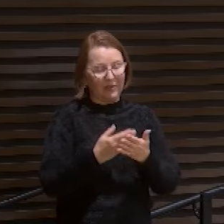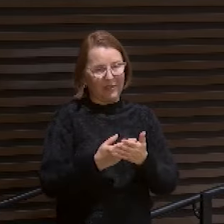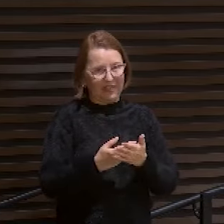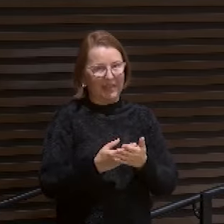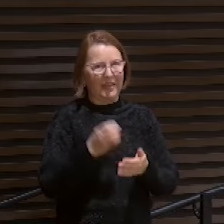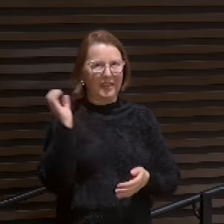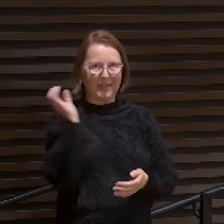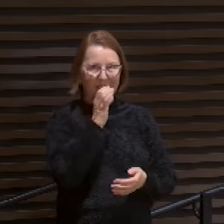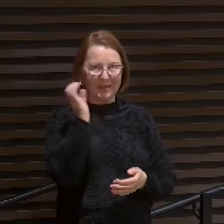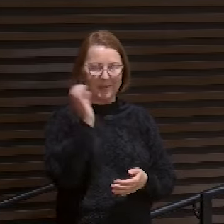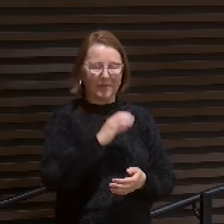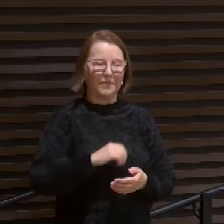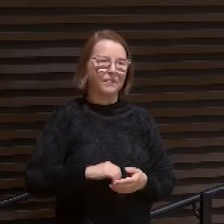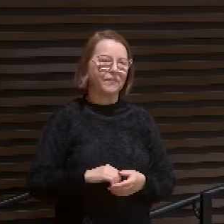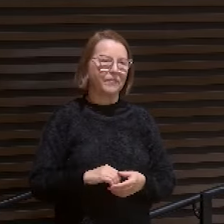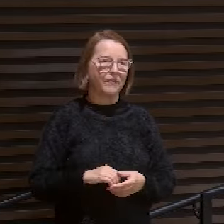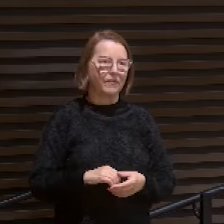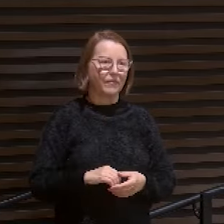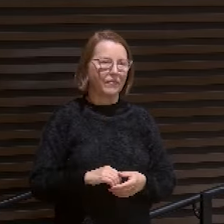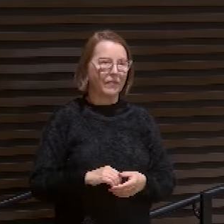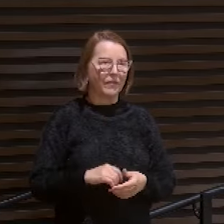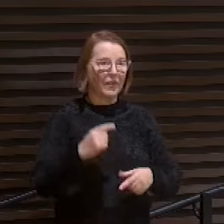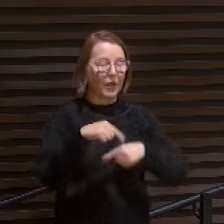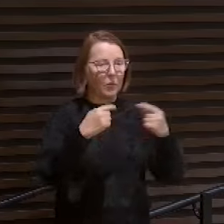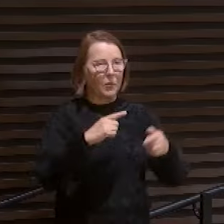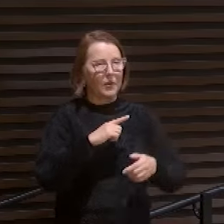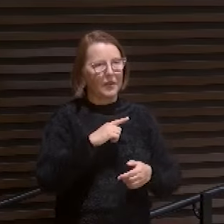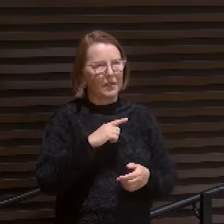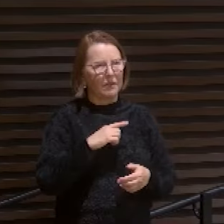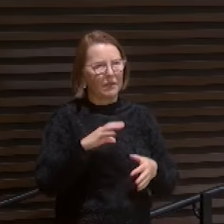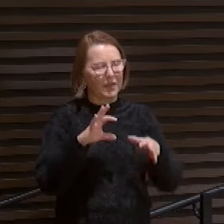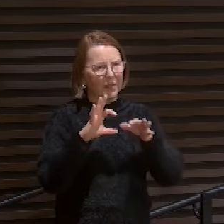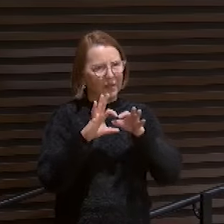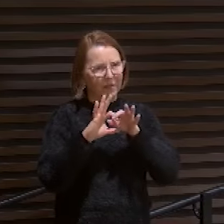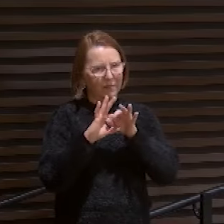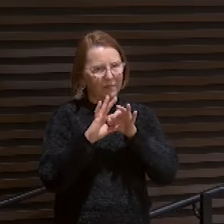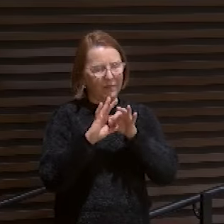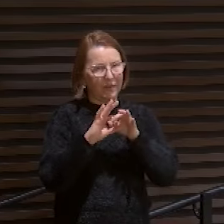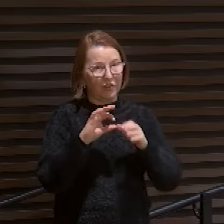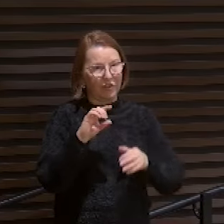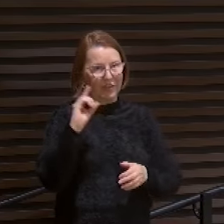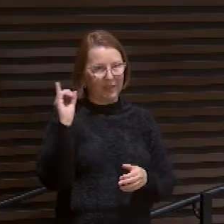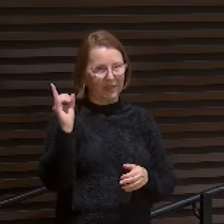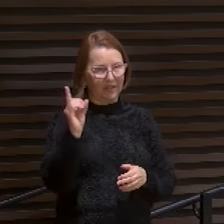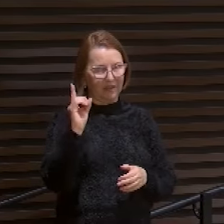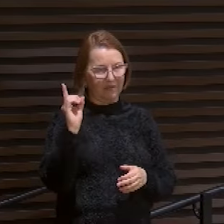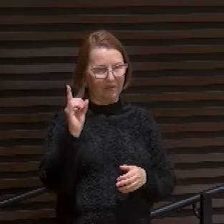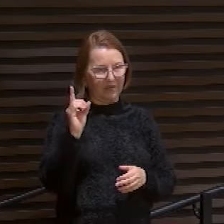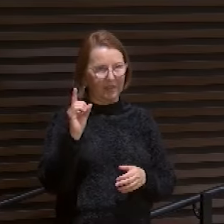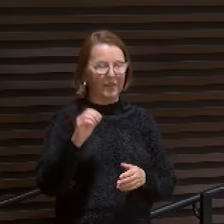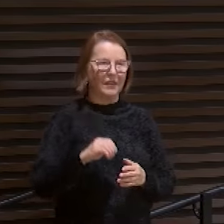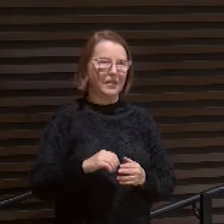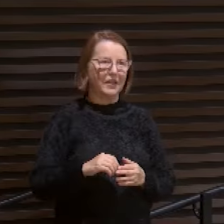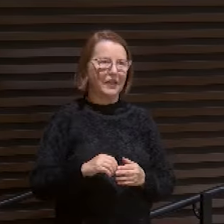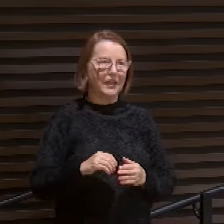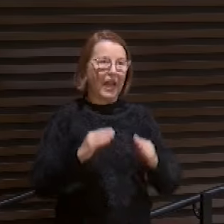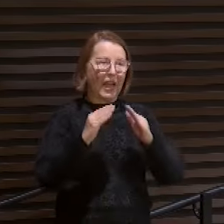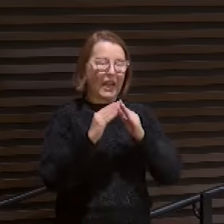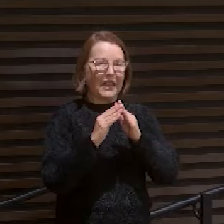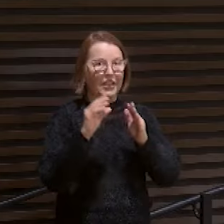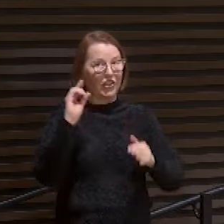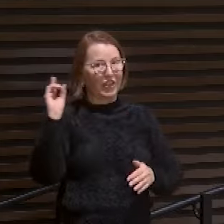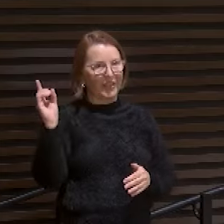rapidamente. Depois nós tivemos a aliança davídica, que é a aliança que da casa de